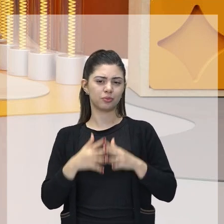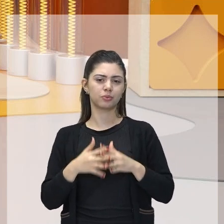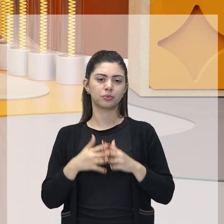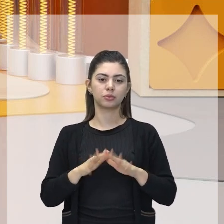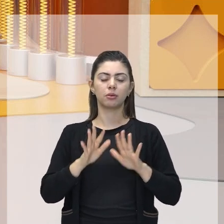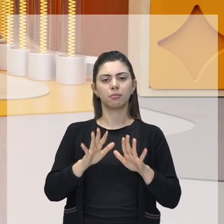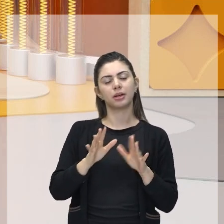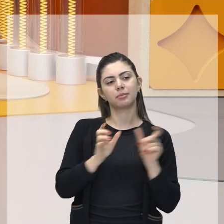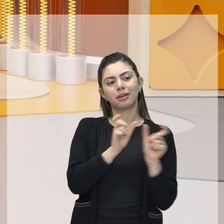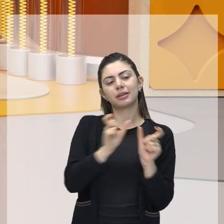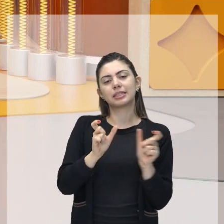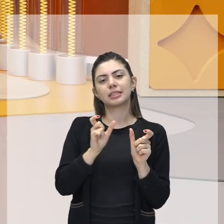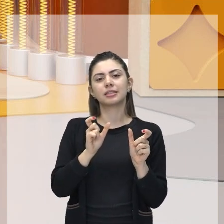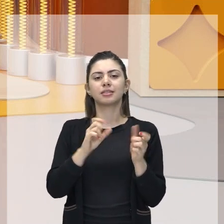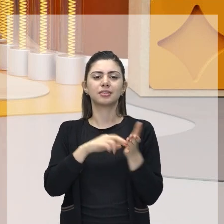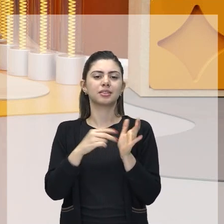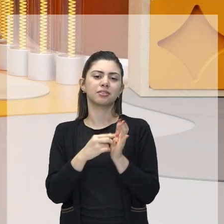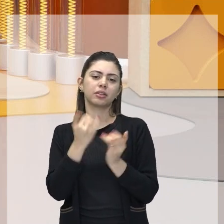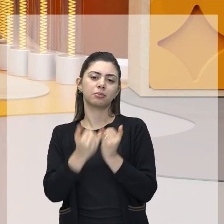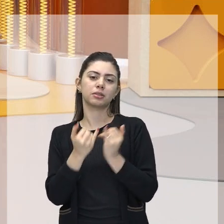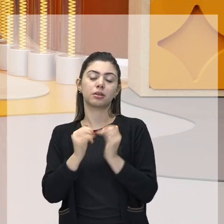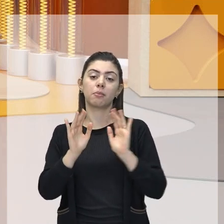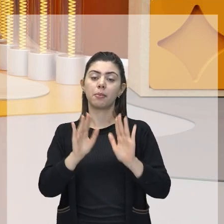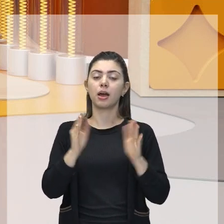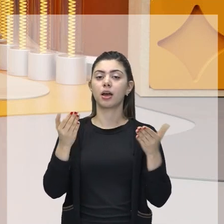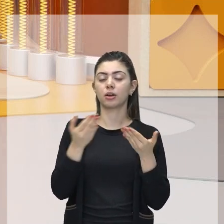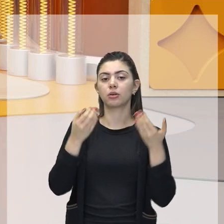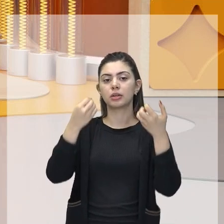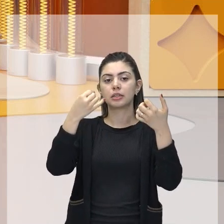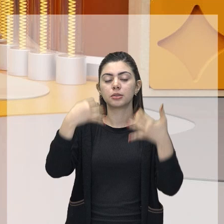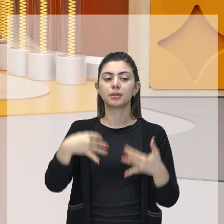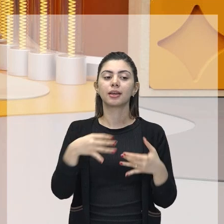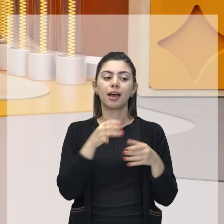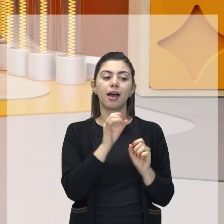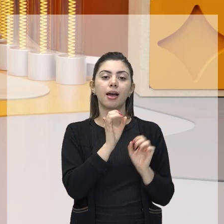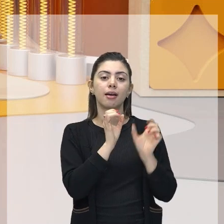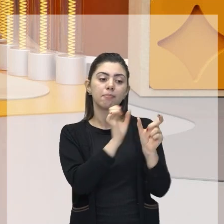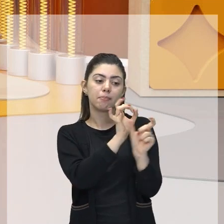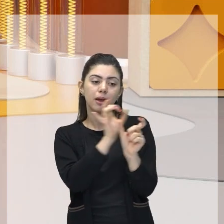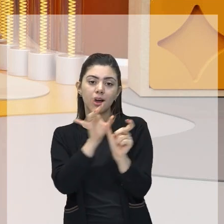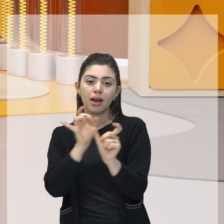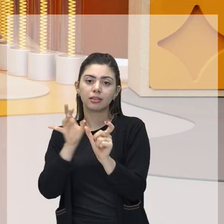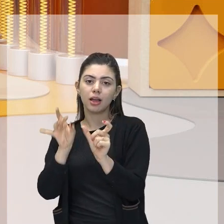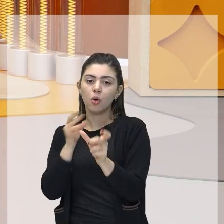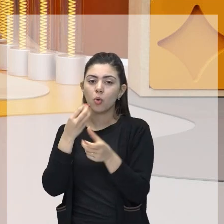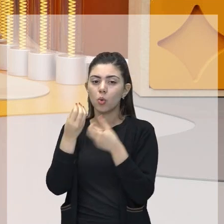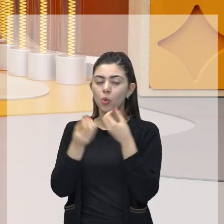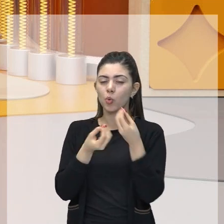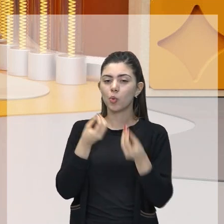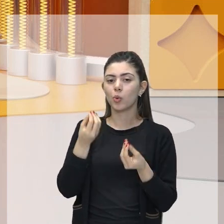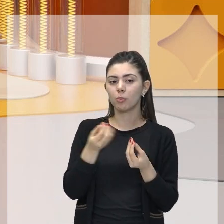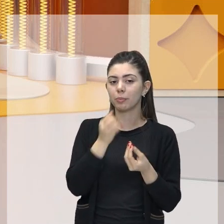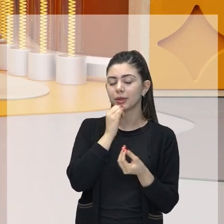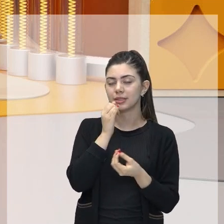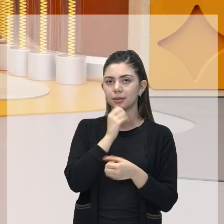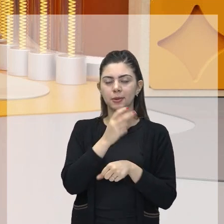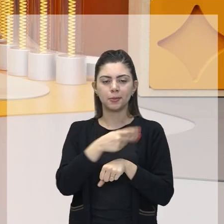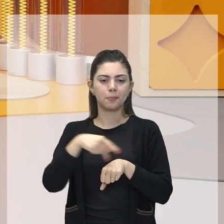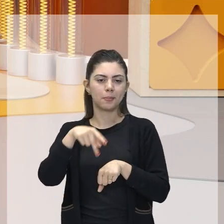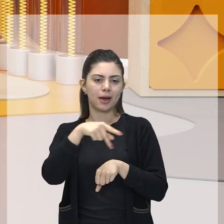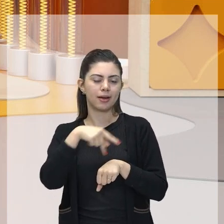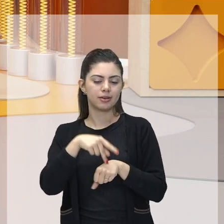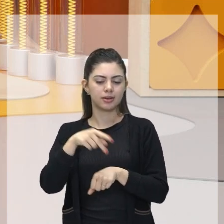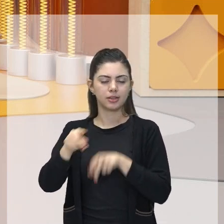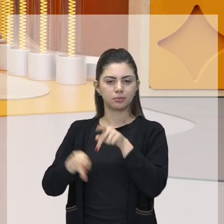menos a mesma coisa, mas o que a gente vai fazer aqui agora é entender, né, como é que a questão do país, né, do povo,